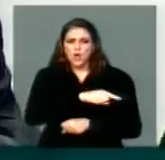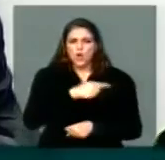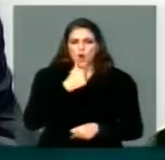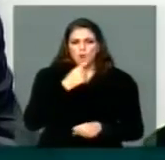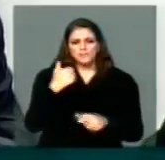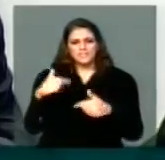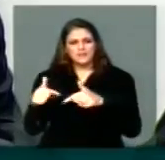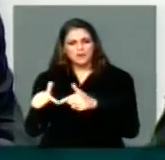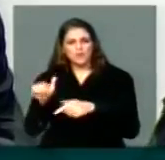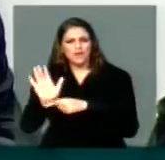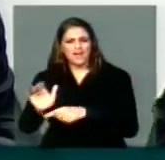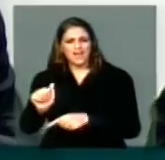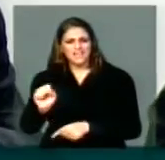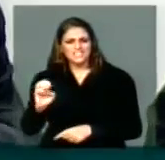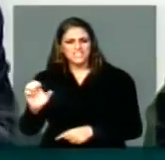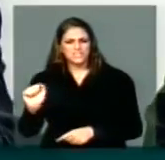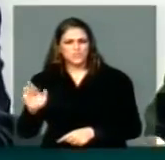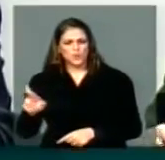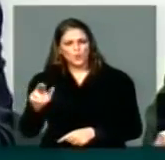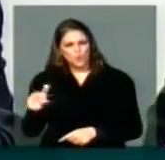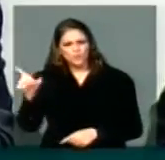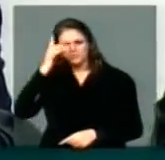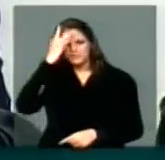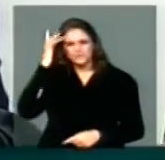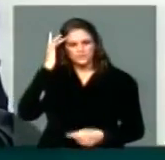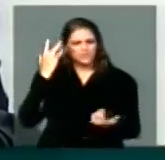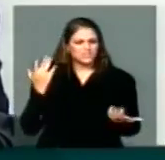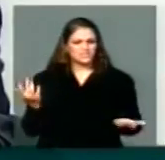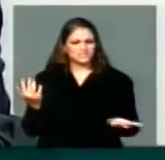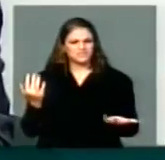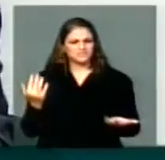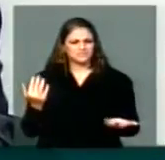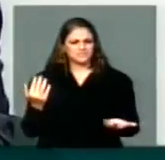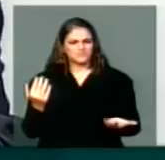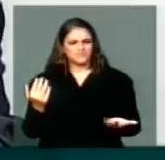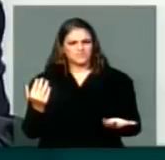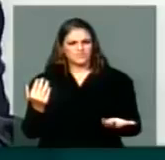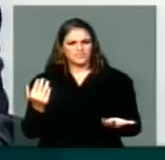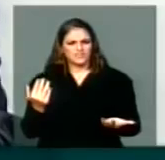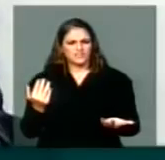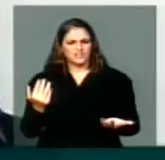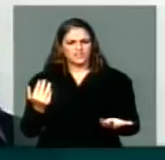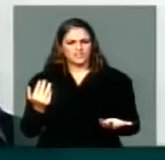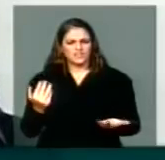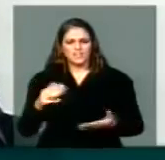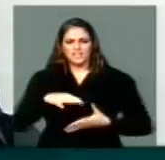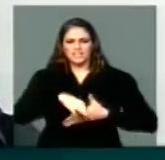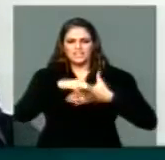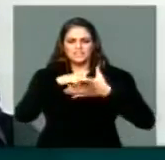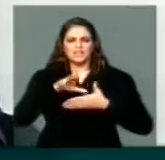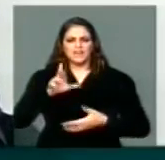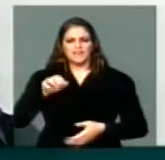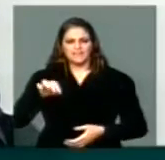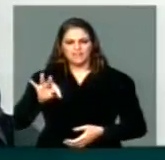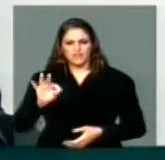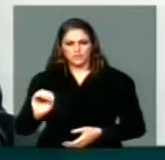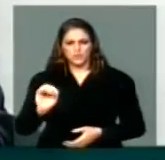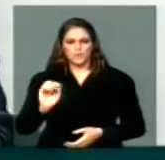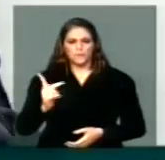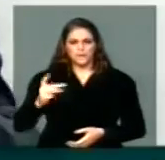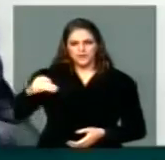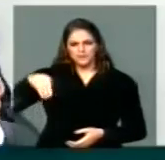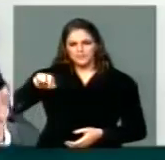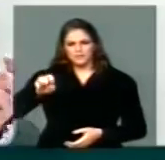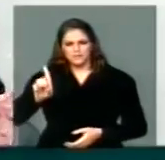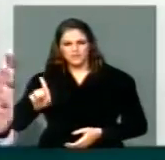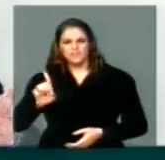E a partir daí tem ilação e faz supor que a própria eleição do líder do PMDB, o nosso nobre líder, deputado Leonardo Pisciani,